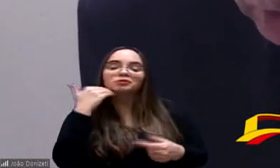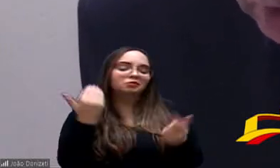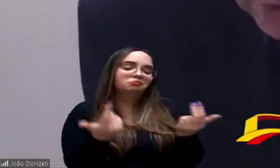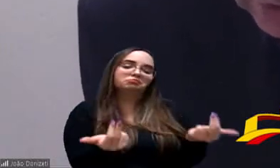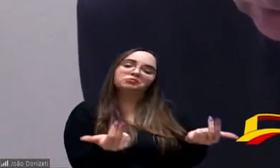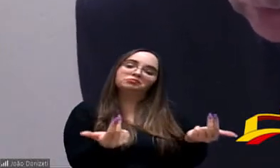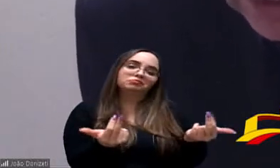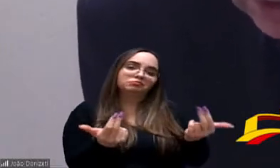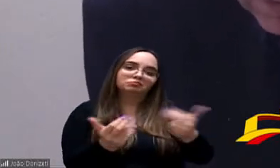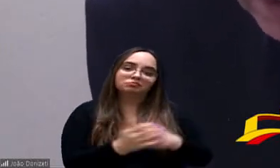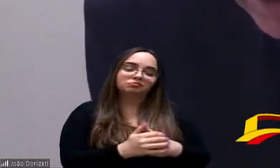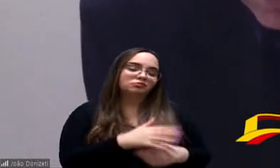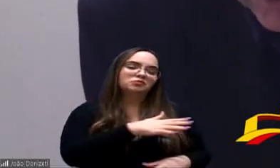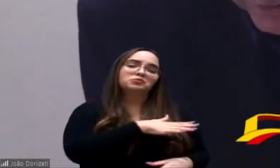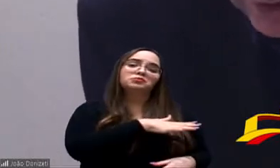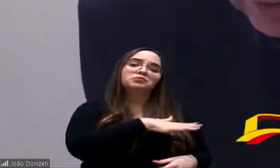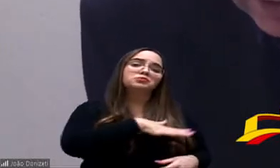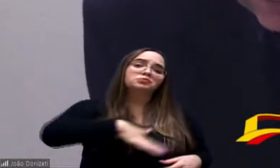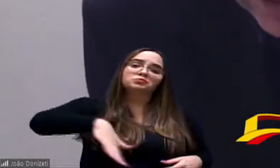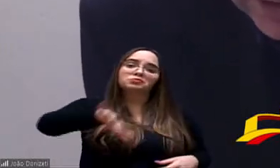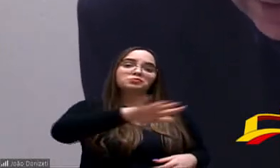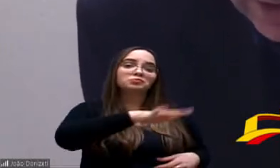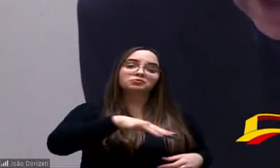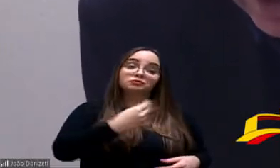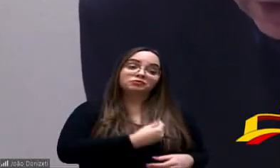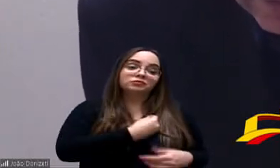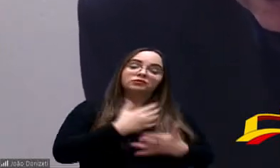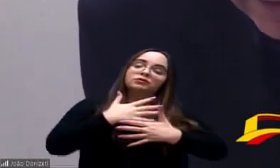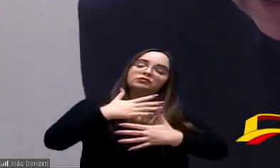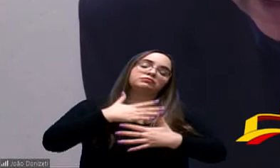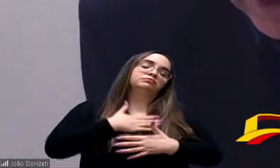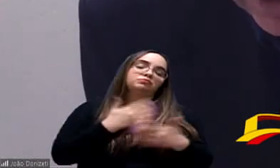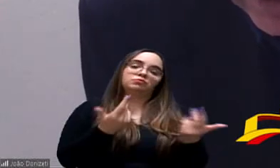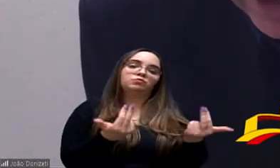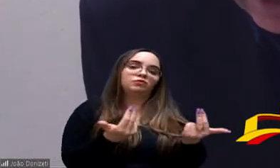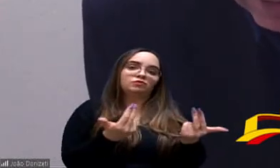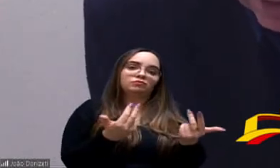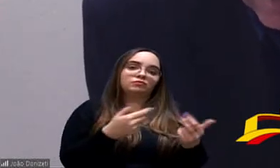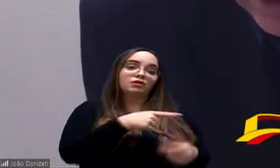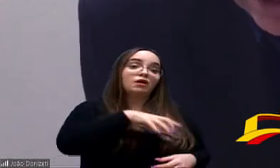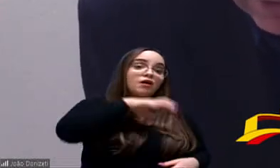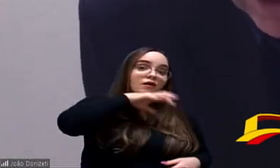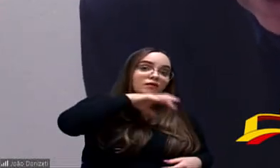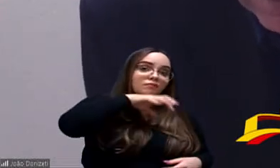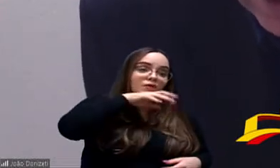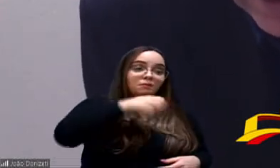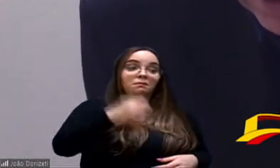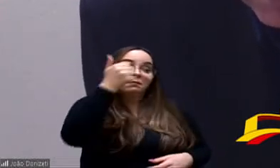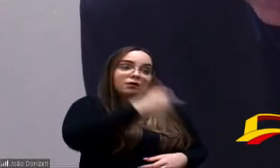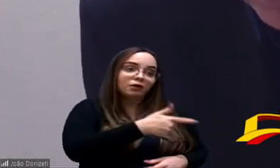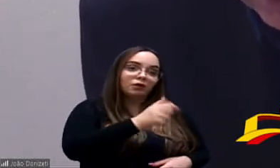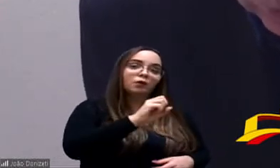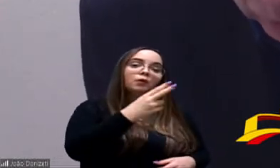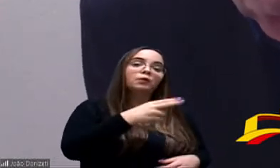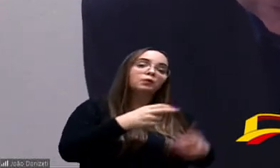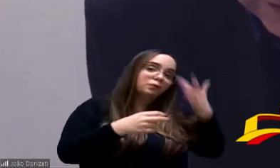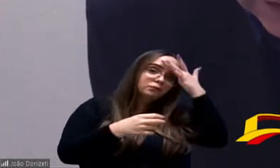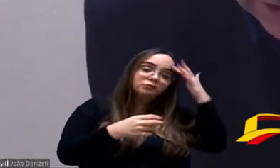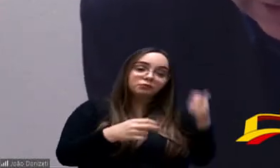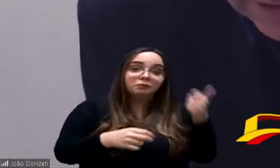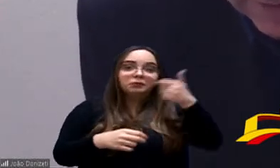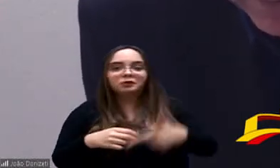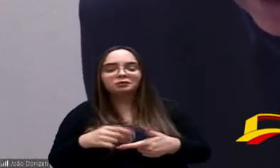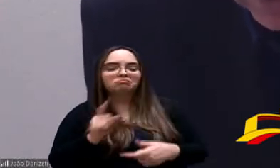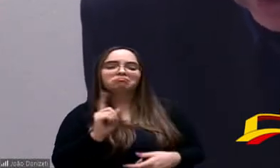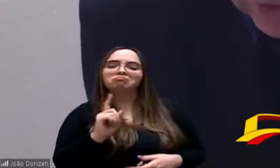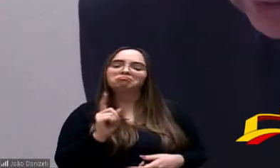outro. Todos têm o mesmo fôlego de vida e nenhuma vantagem tem o homem sobre os animais, porque tudo é